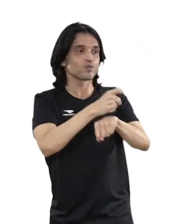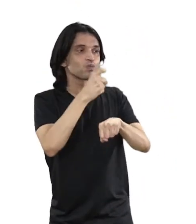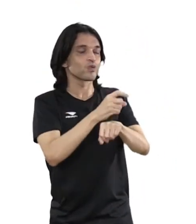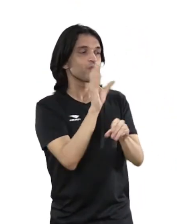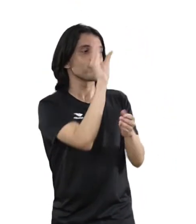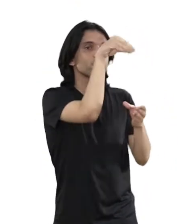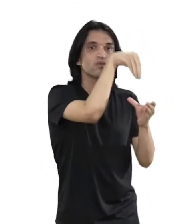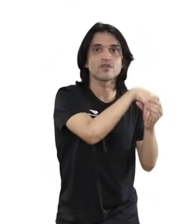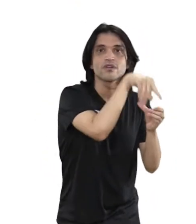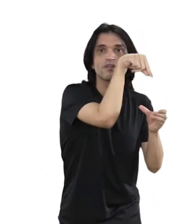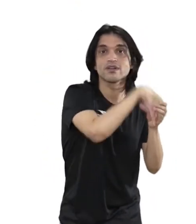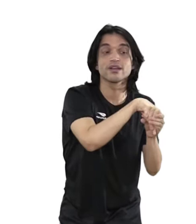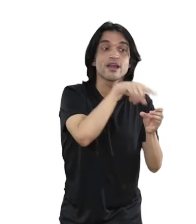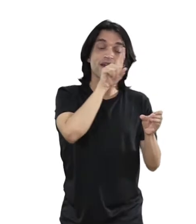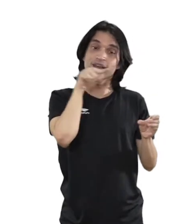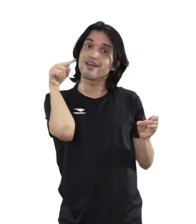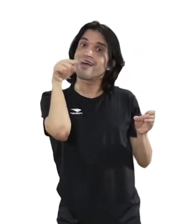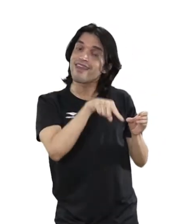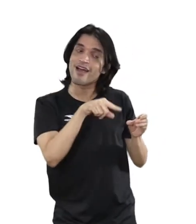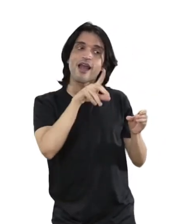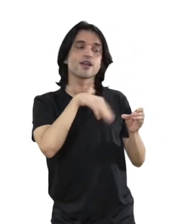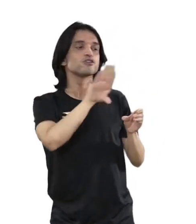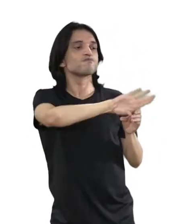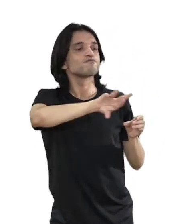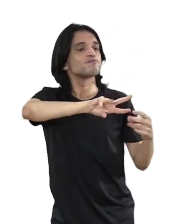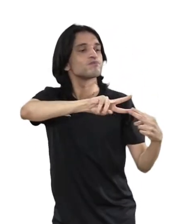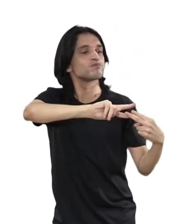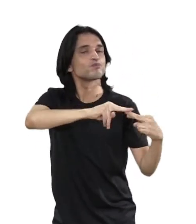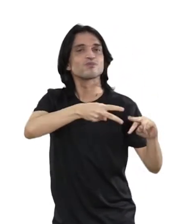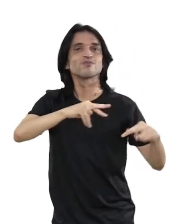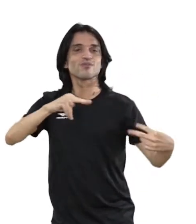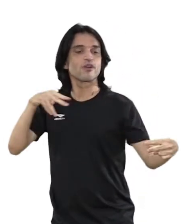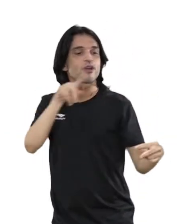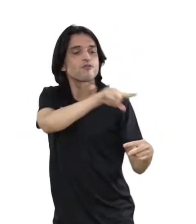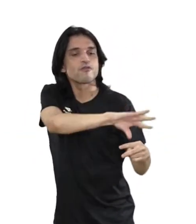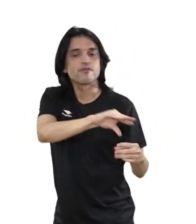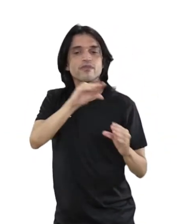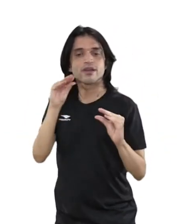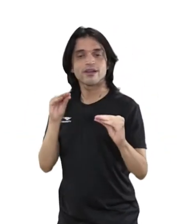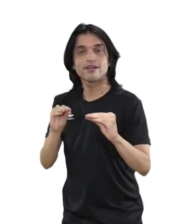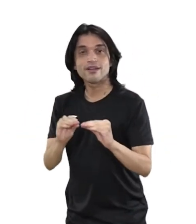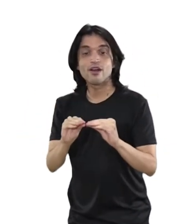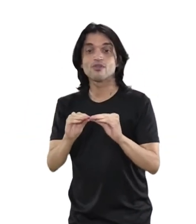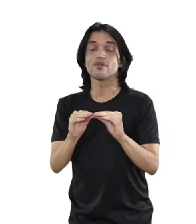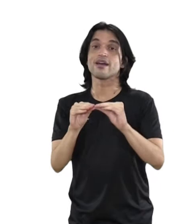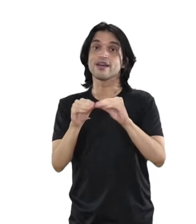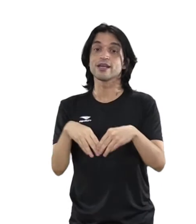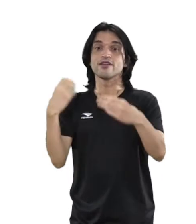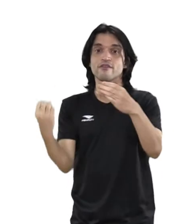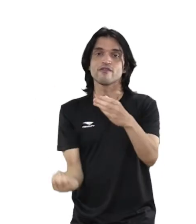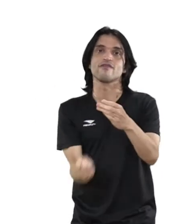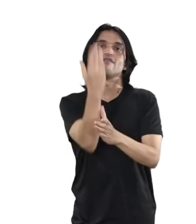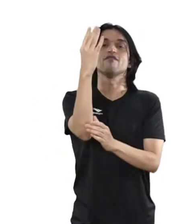ponto recriá-los em laboratório. Mas o que parecia ser um sonho se torna um pesadelo quando a experiência sai